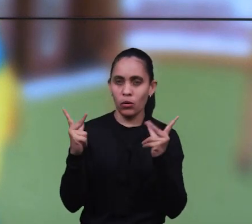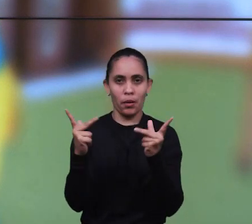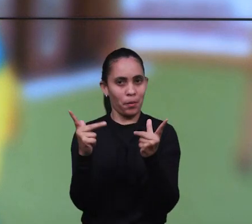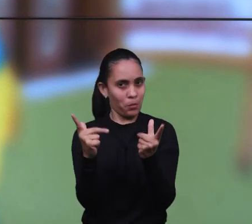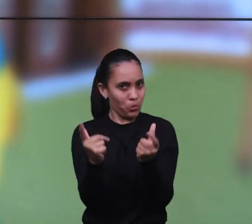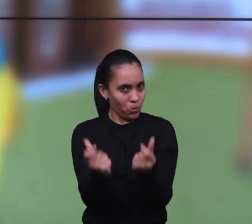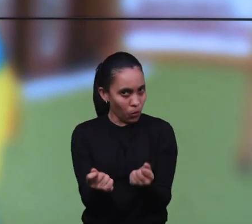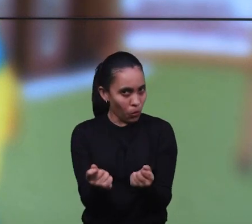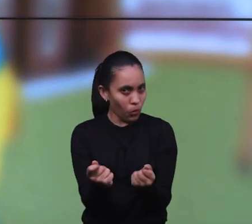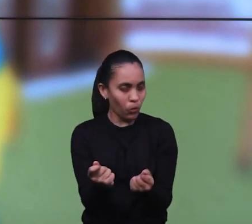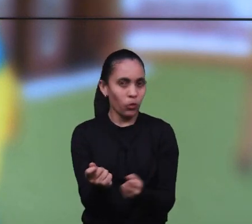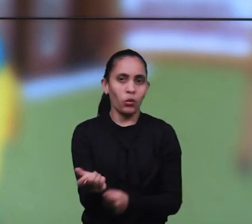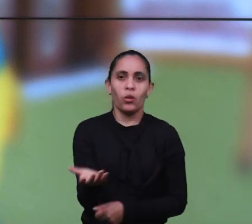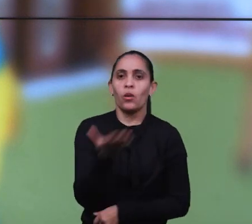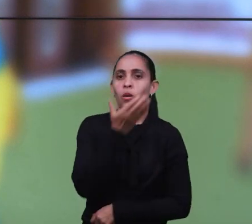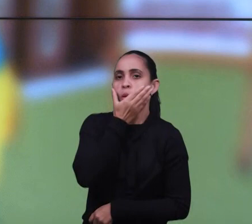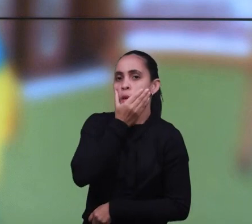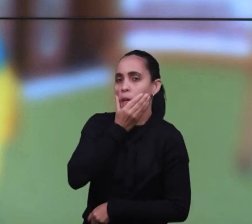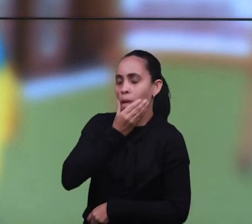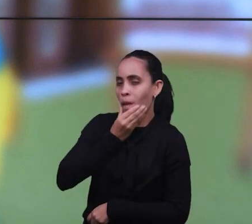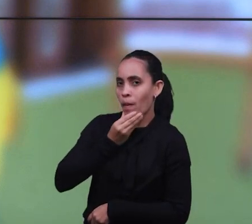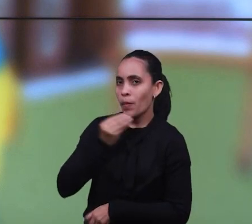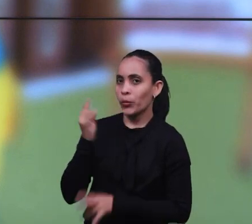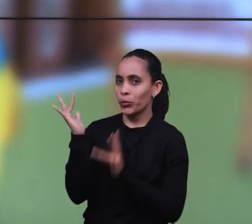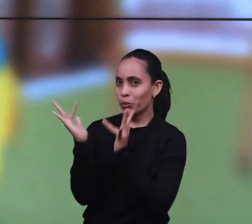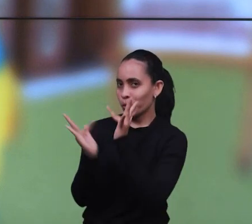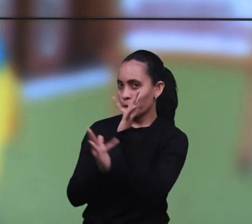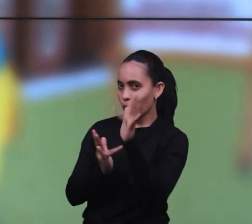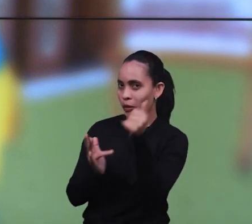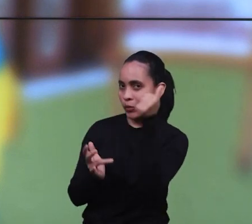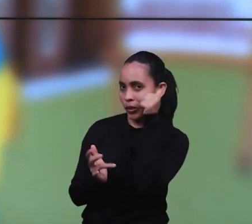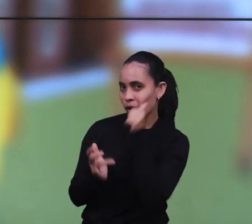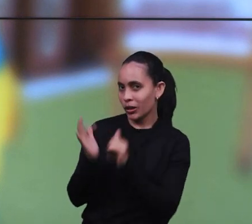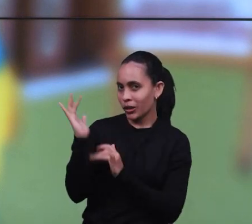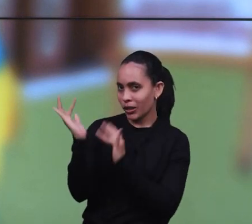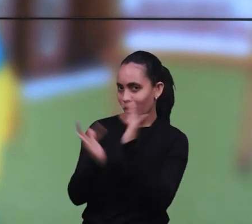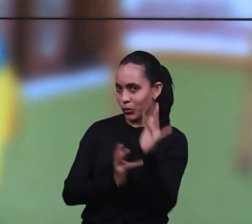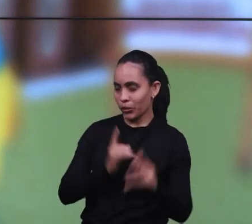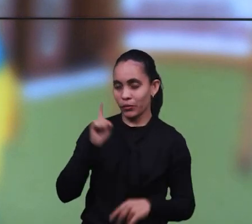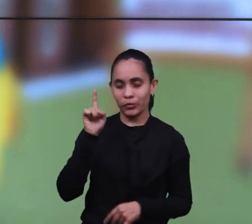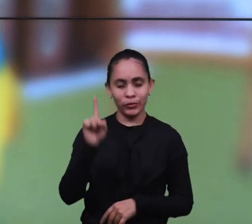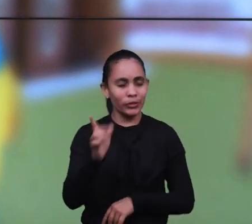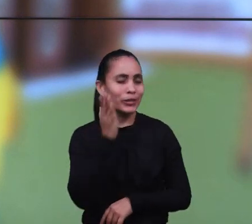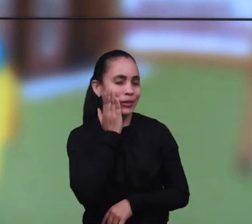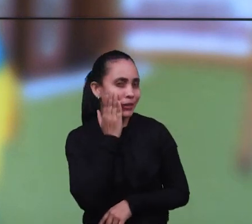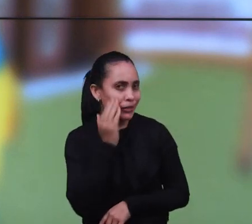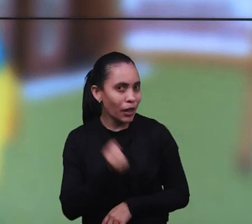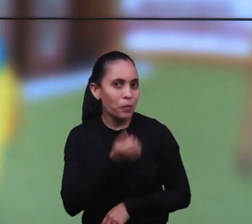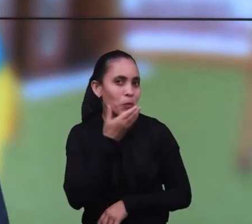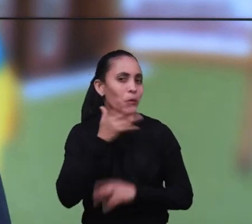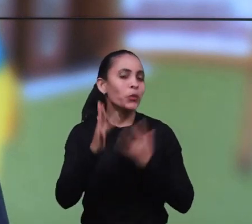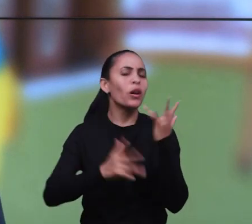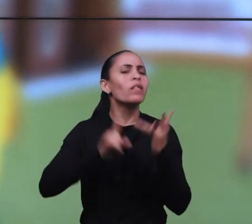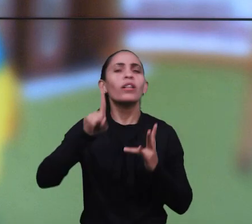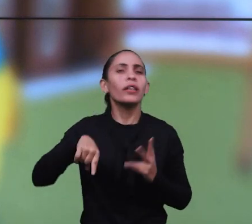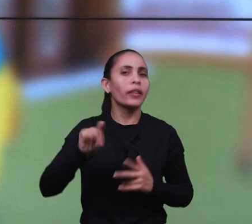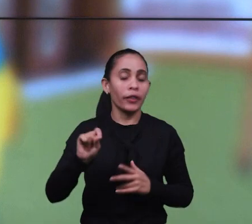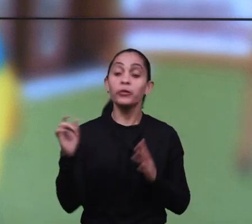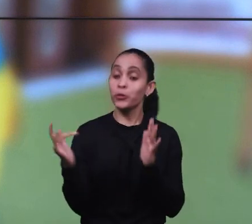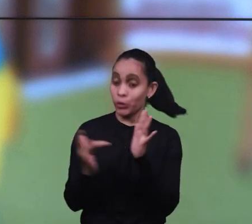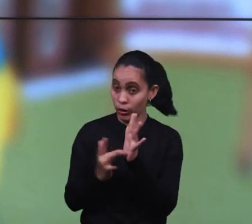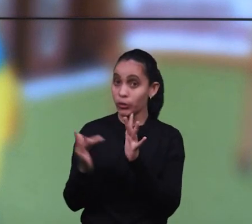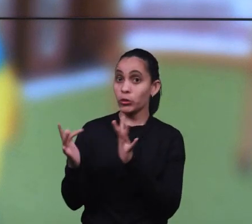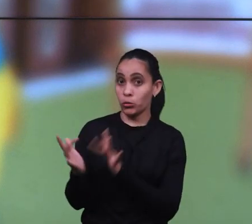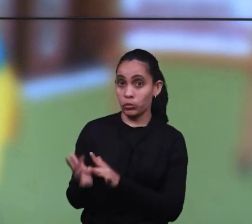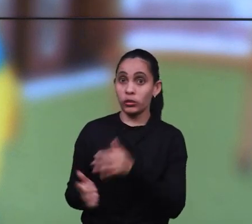grande amor, do amor do noivo e da noiva. E vocês sabem bem, quem é o noivo? O noivo